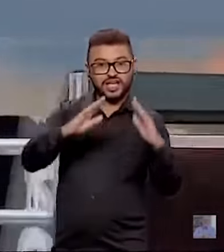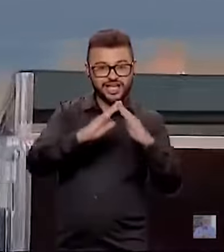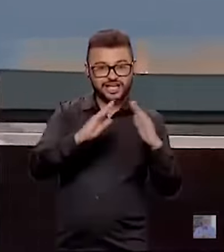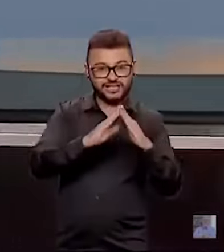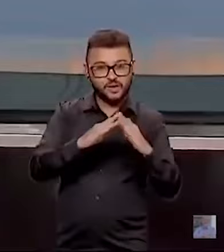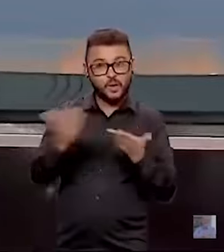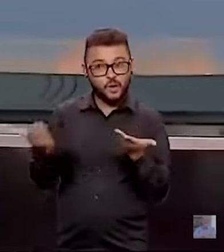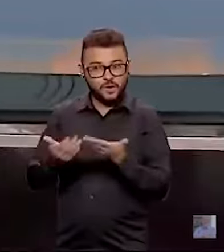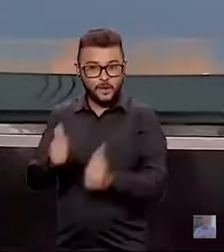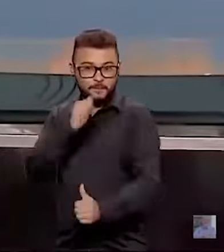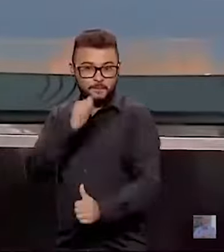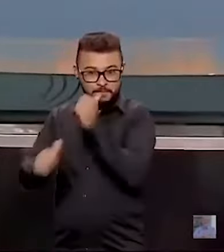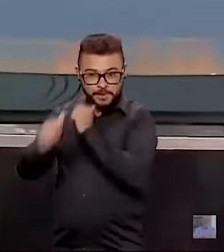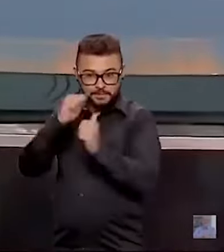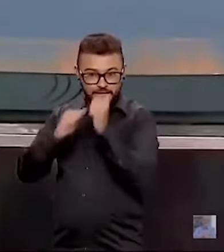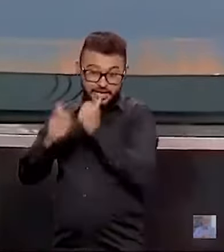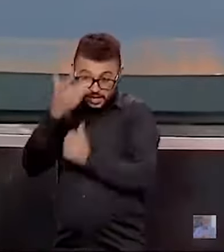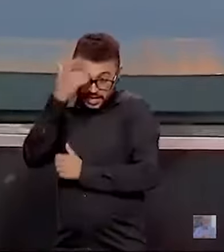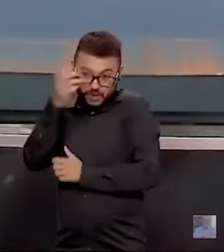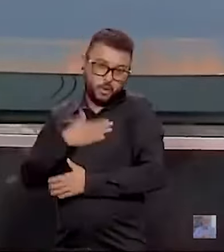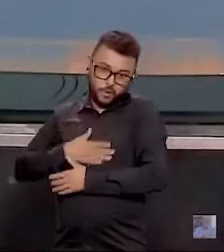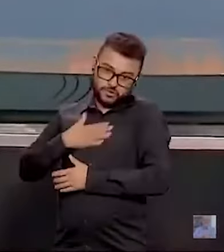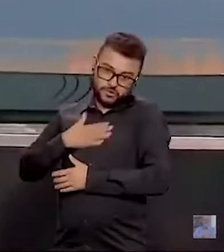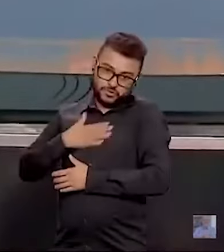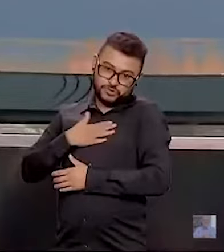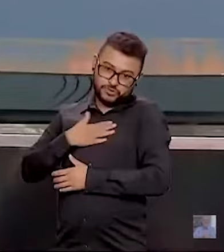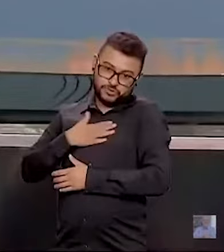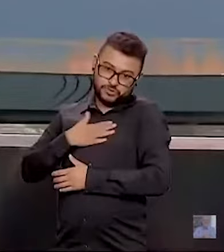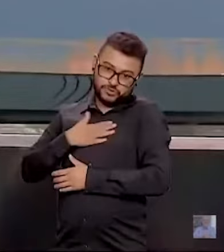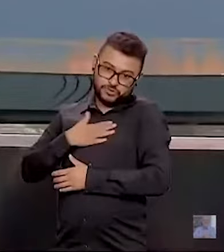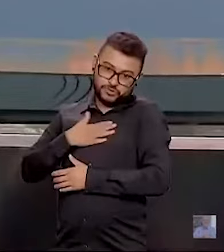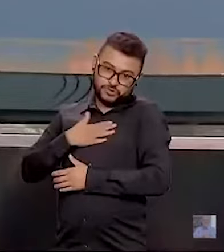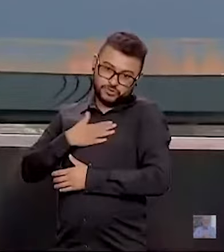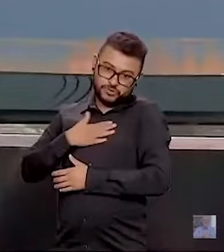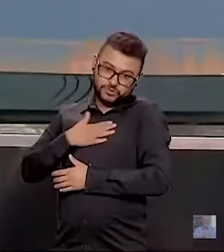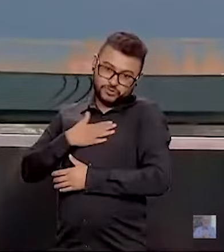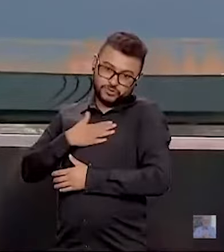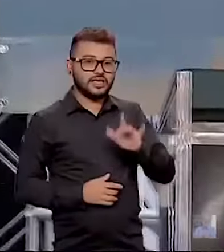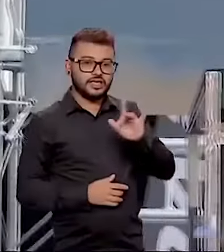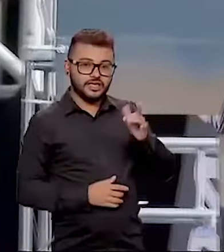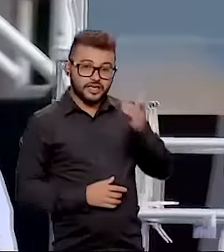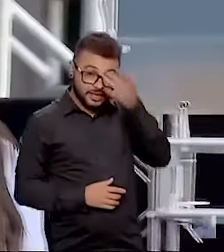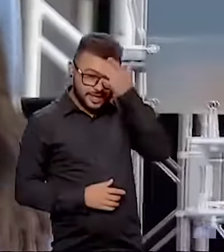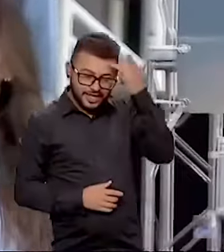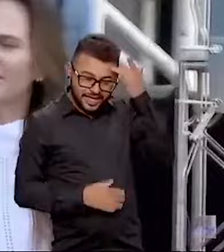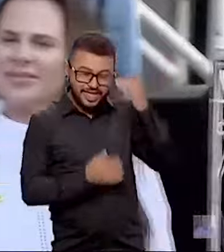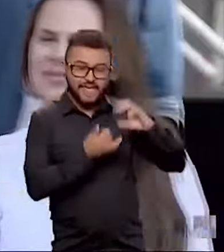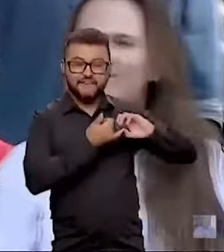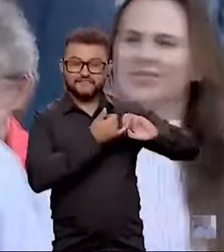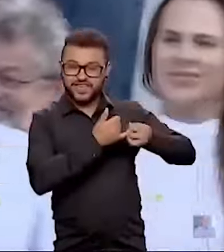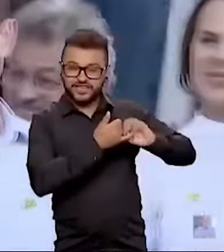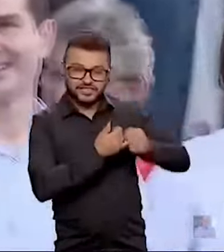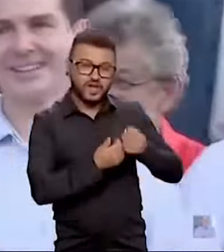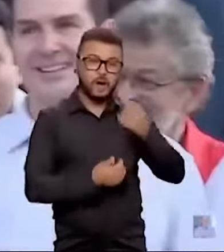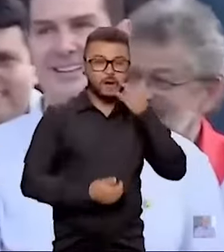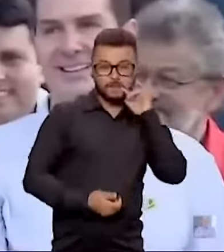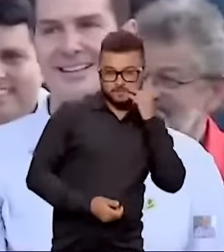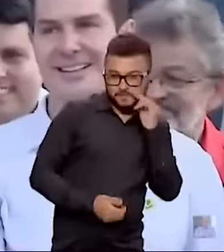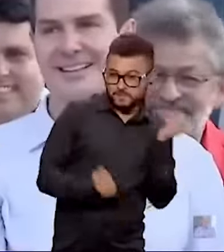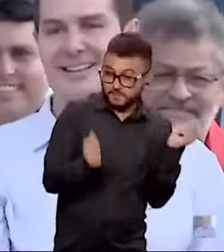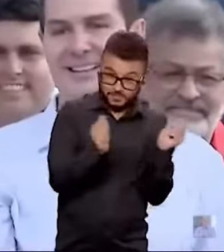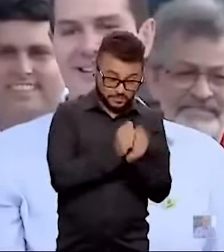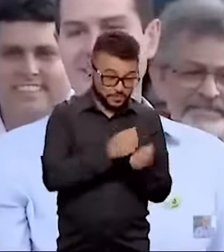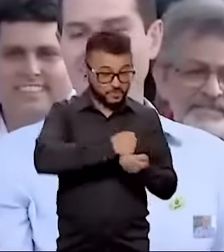casa. Hoje é dia quem bebe tomar uma serpinha. Quem quer comer uma feijoada, tomar